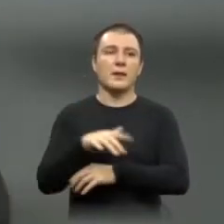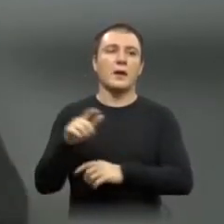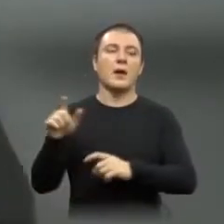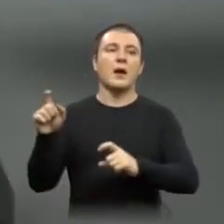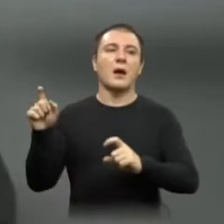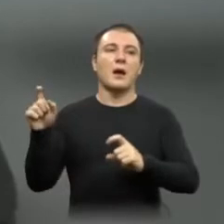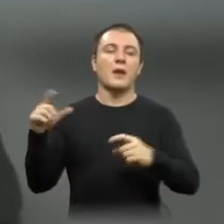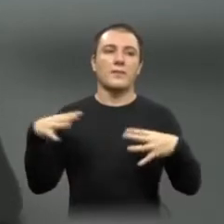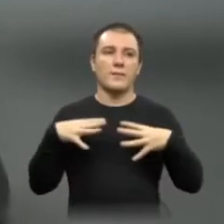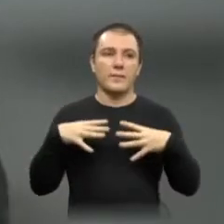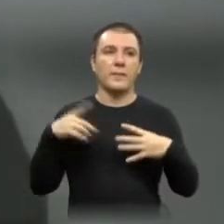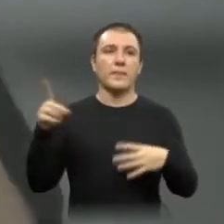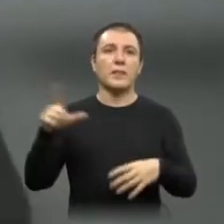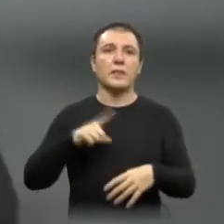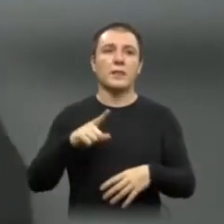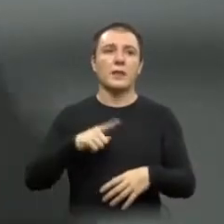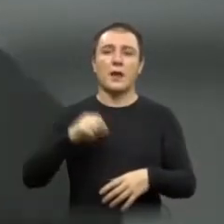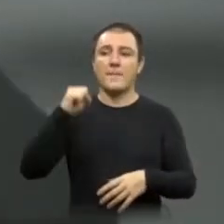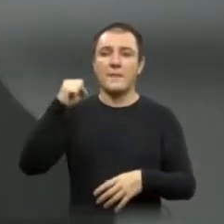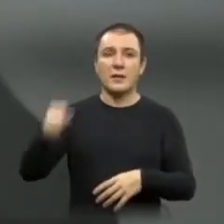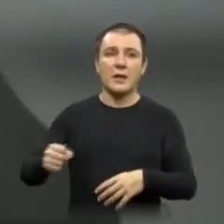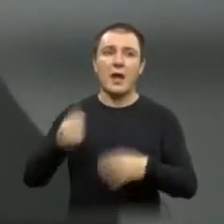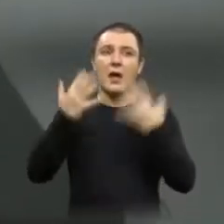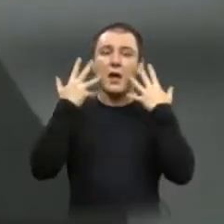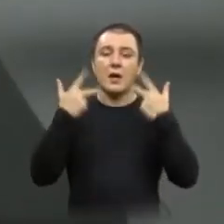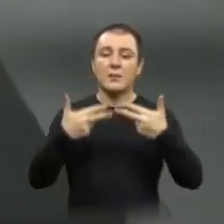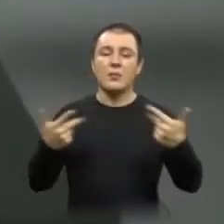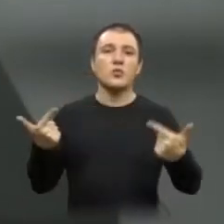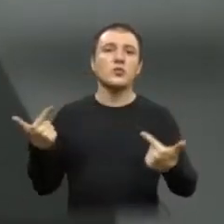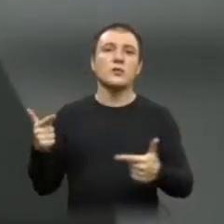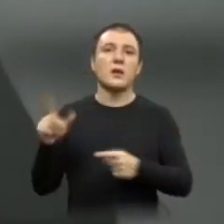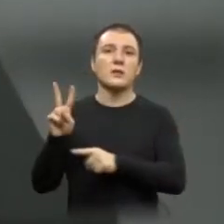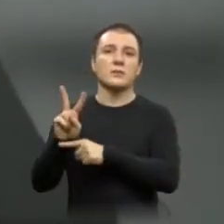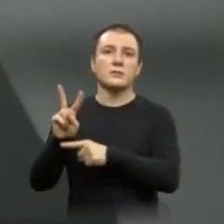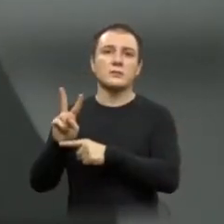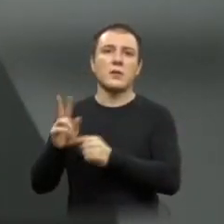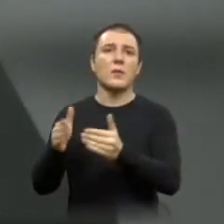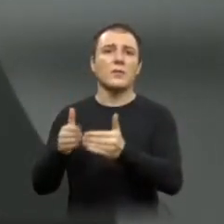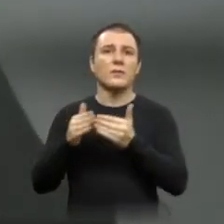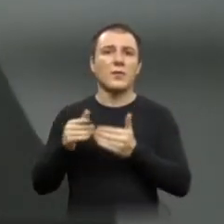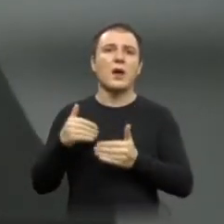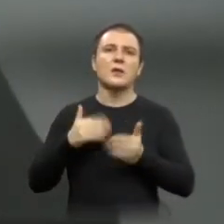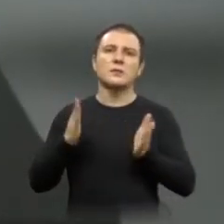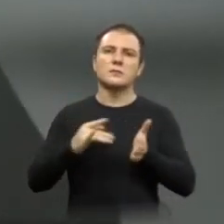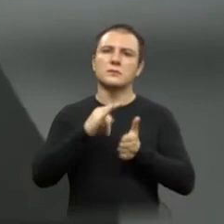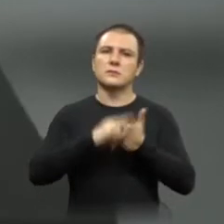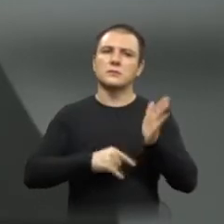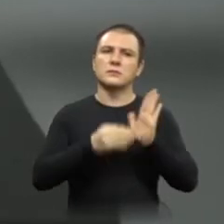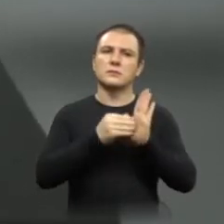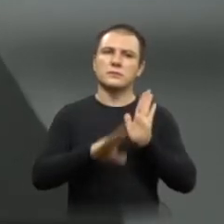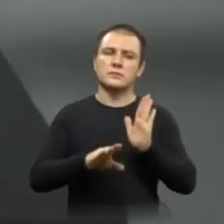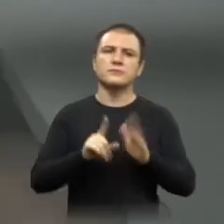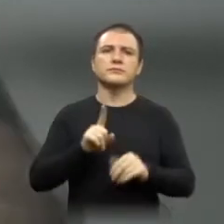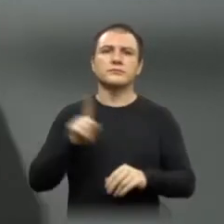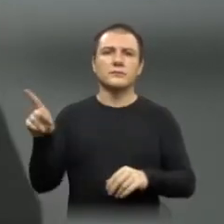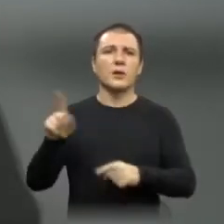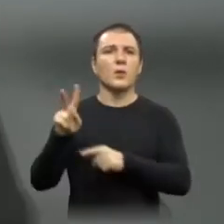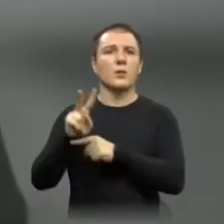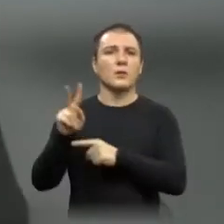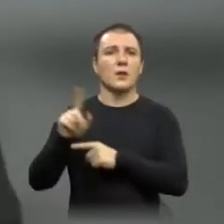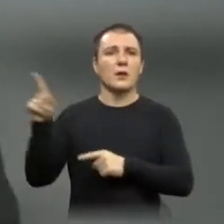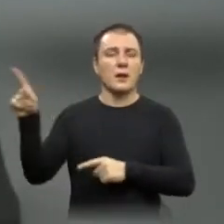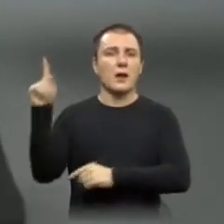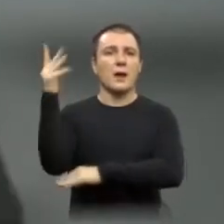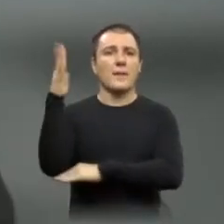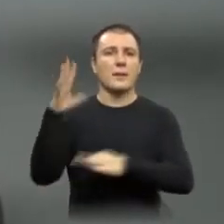barzinho eu não posso deixar de retirar isso nosso quarto infantil das em segurança por favor eu fiz uma indicação já vamos cuidar da segurança